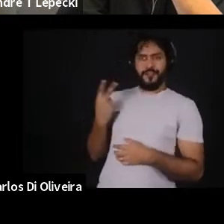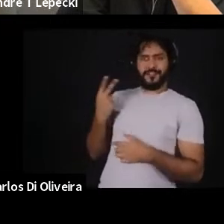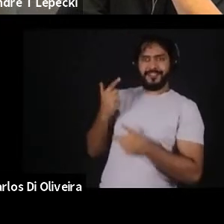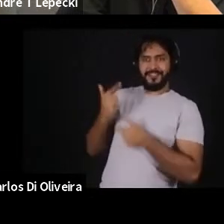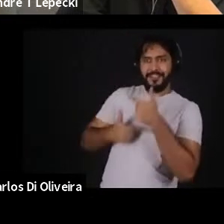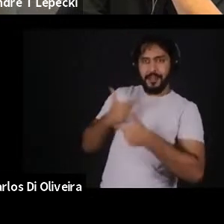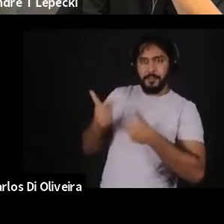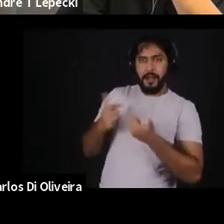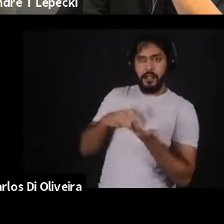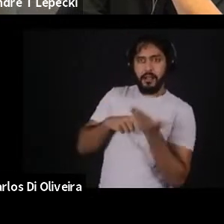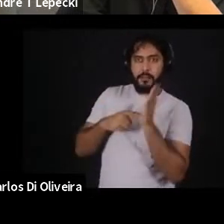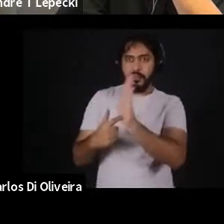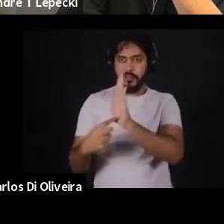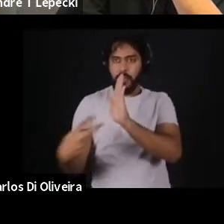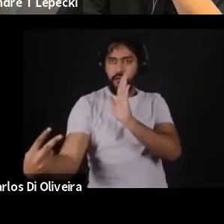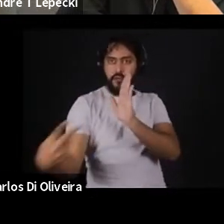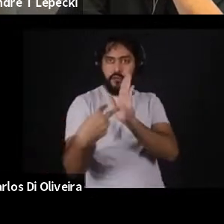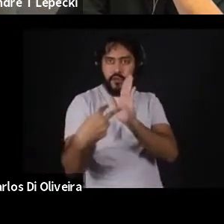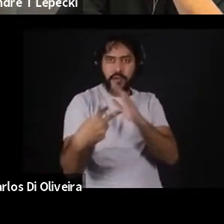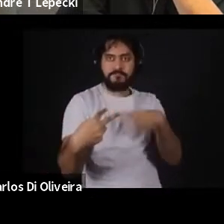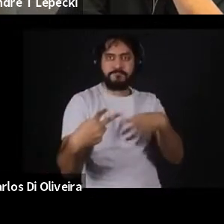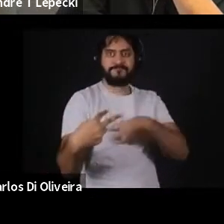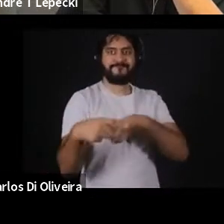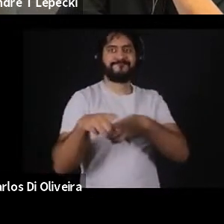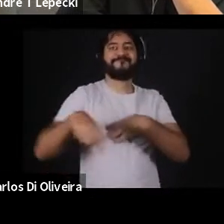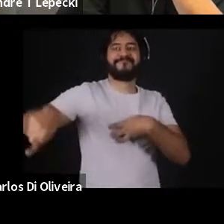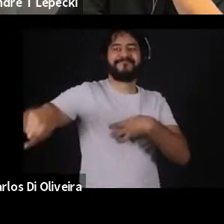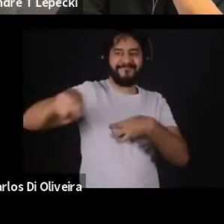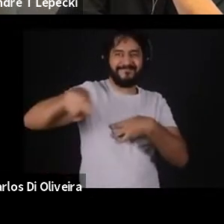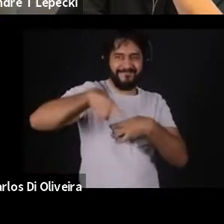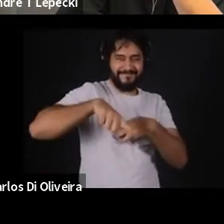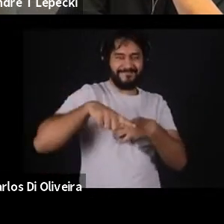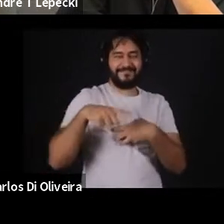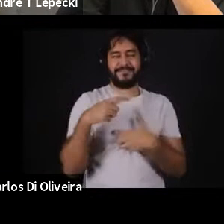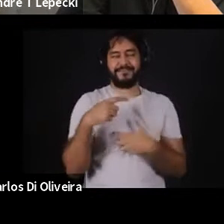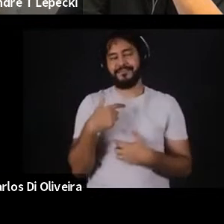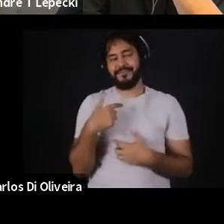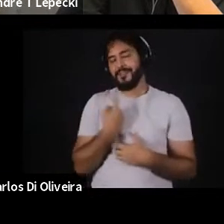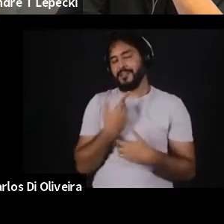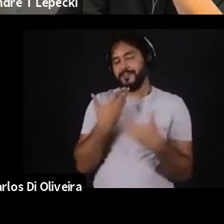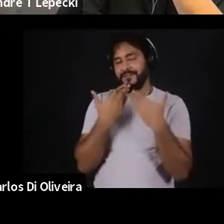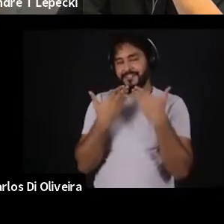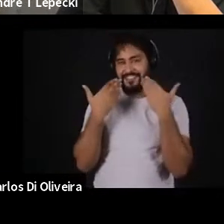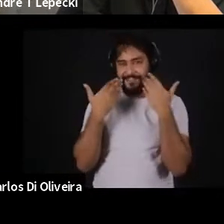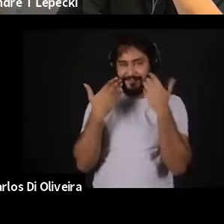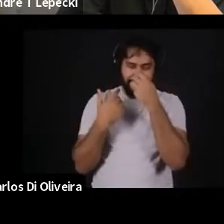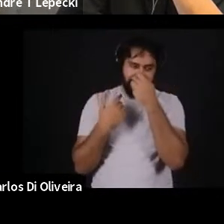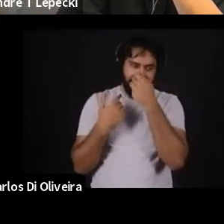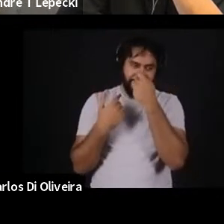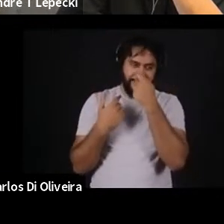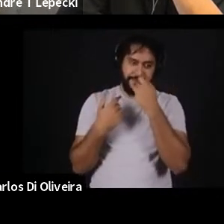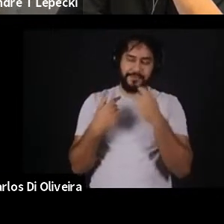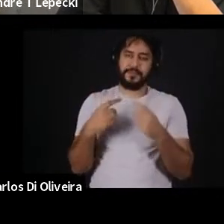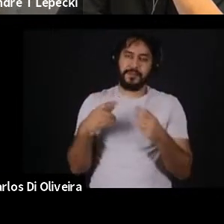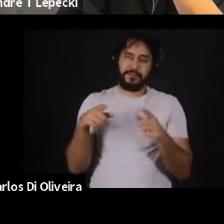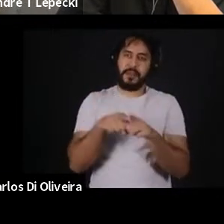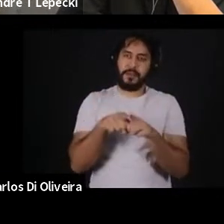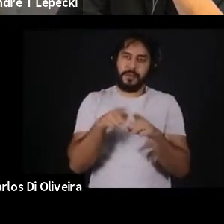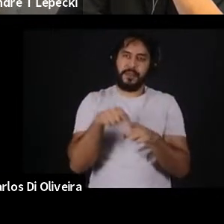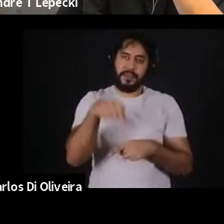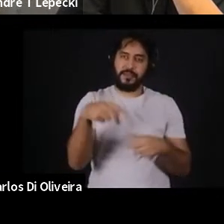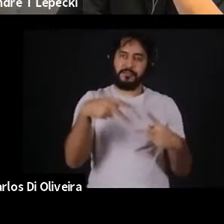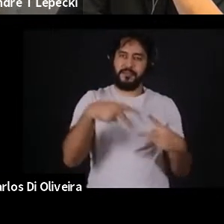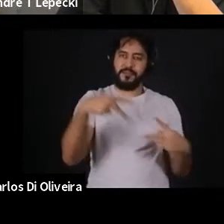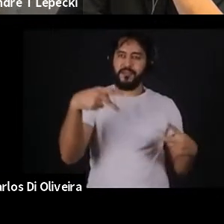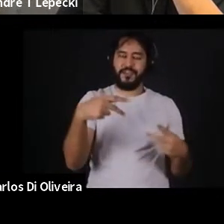possibilitando essas pontes, assim, estou muito feliz com as encerramentos do Pivô Satélite, estou muito